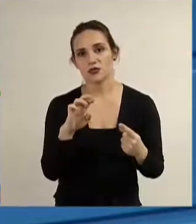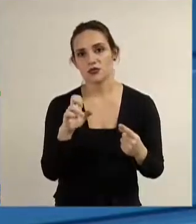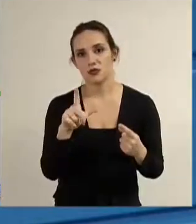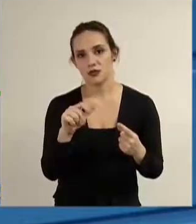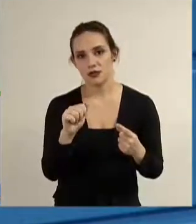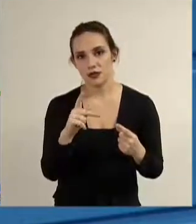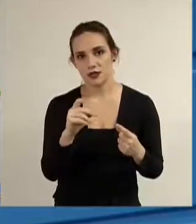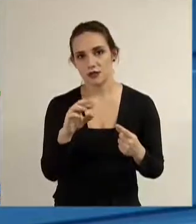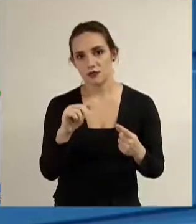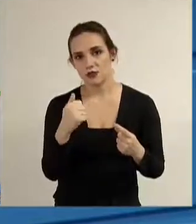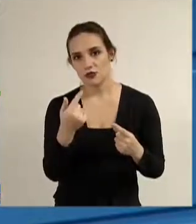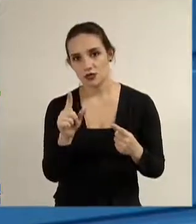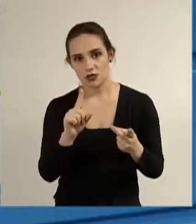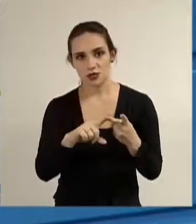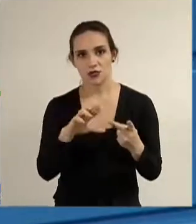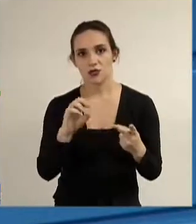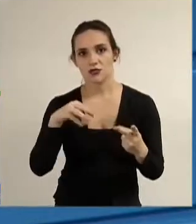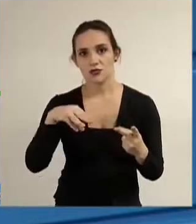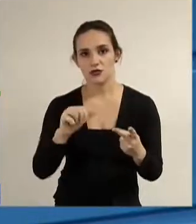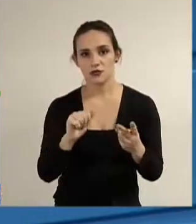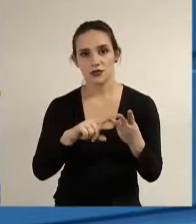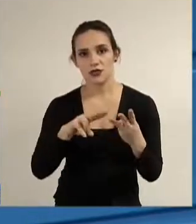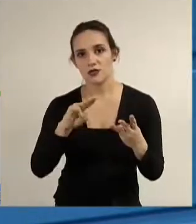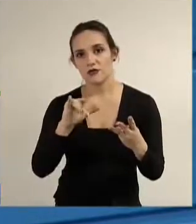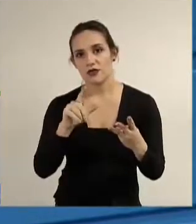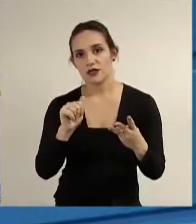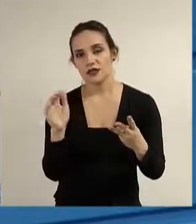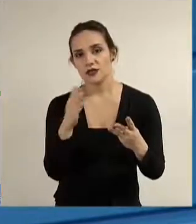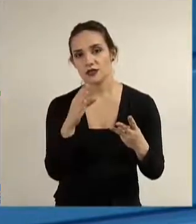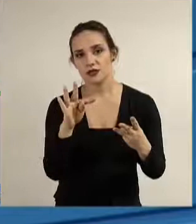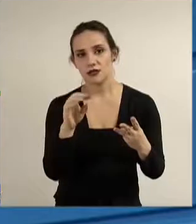Roma e Vila Toscana, Roma,